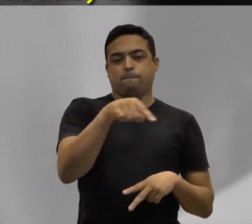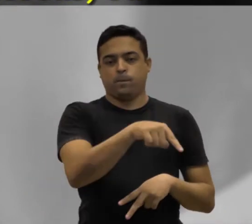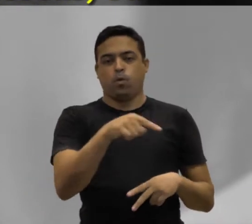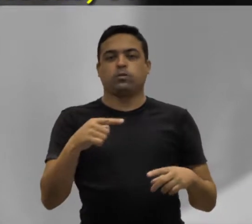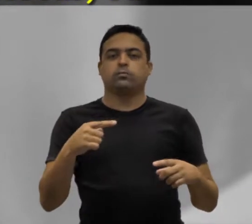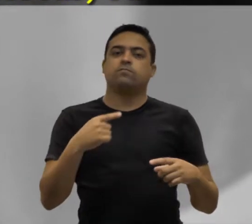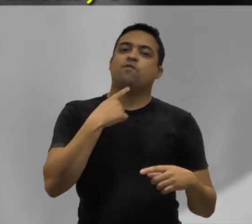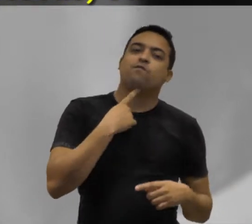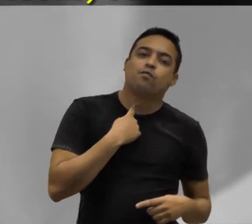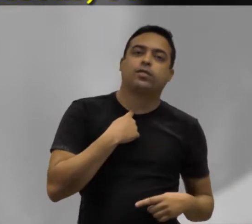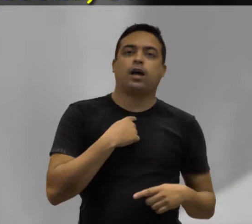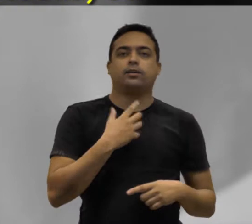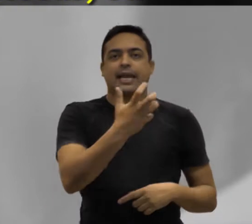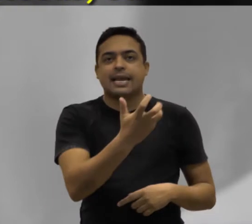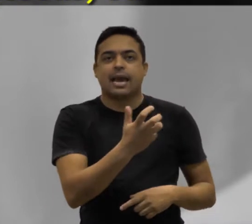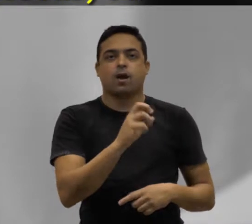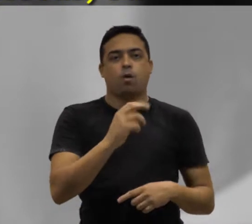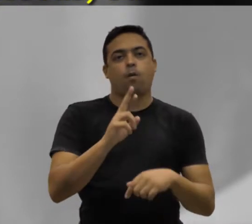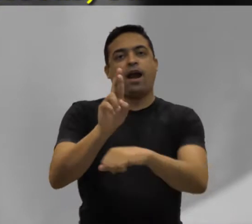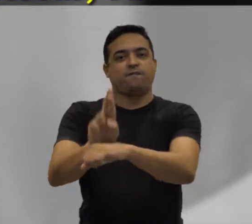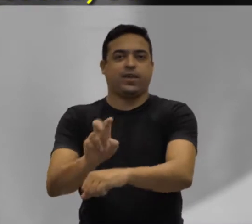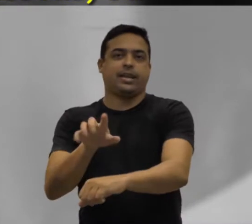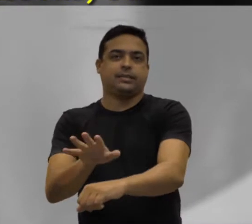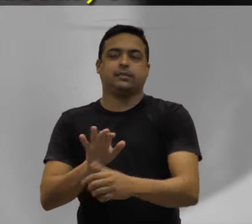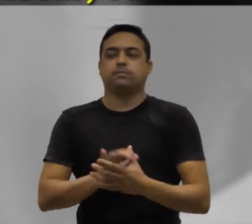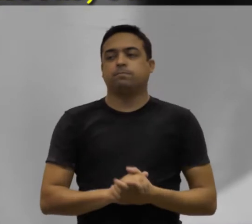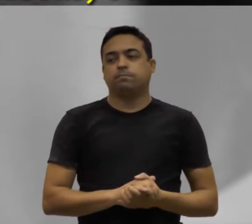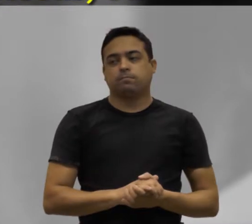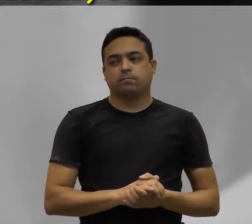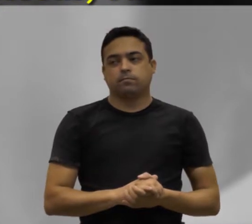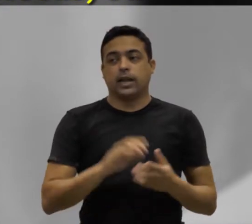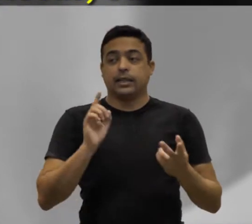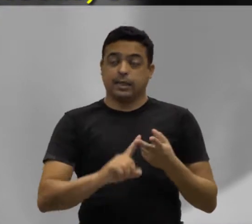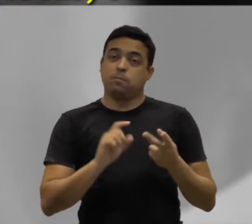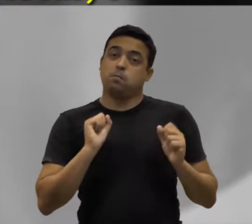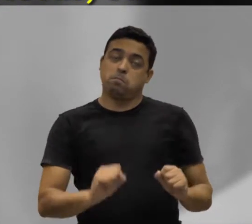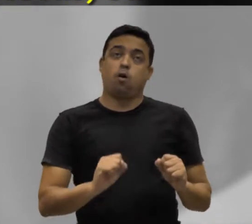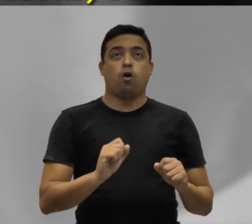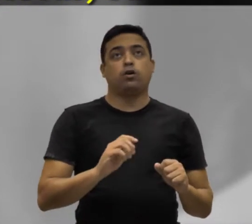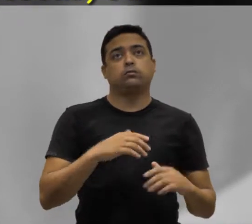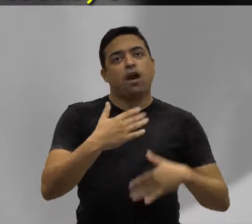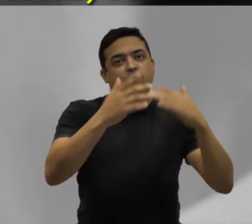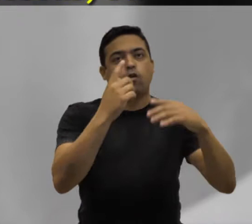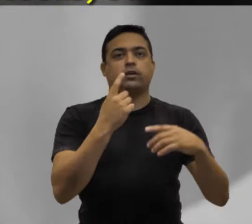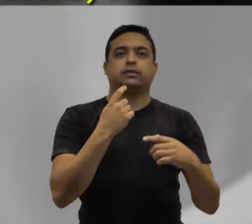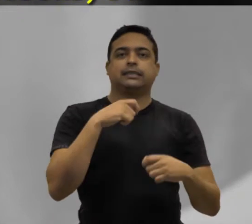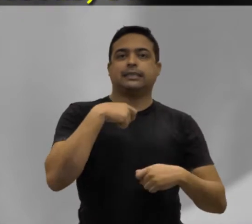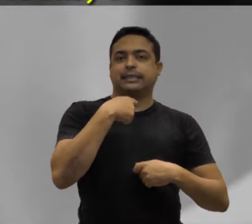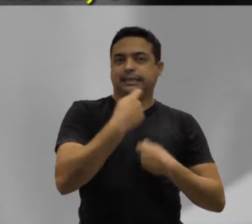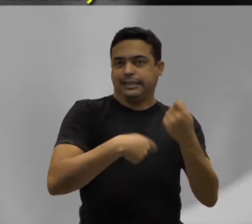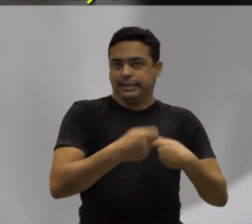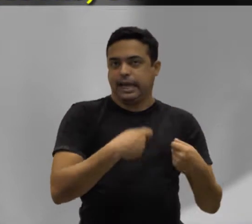apontam, indicam um desejo ou uma referência. Pode evoluir para o uso de sinais isolados de